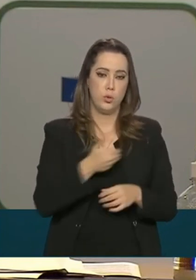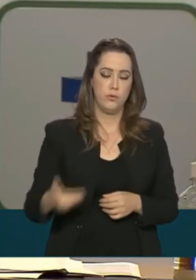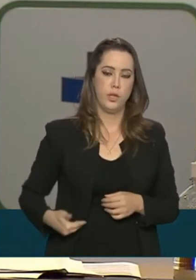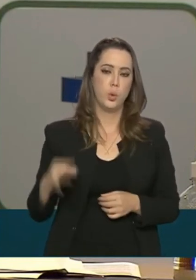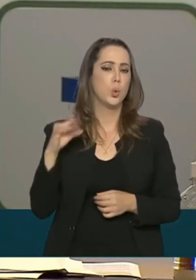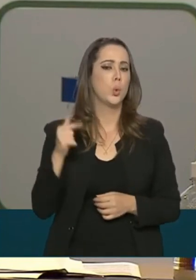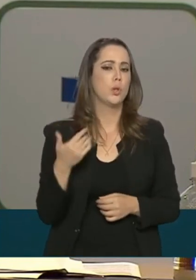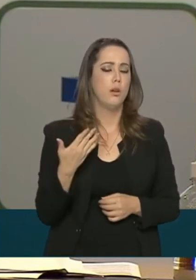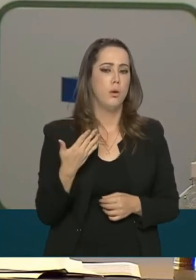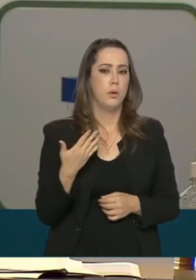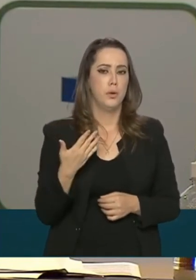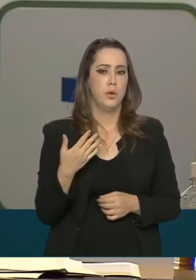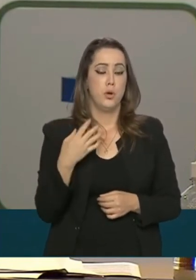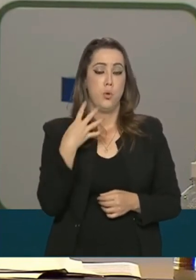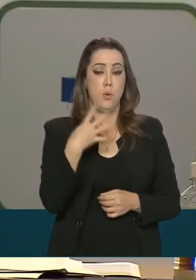total de